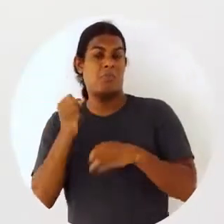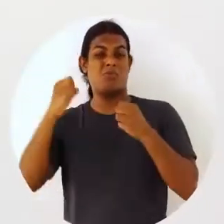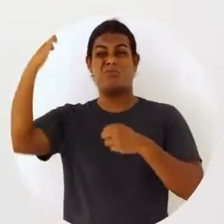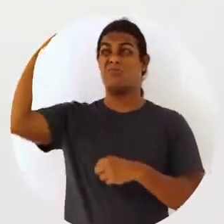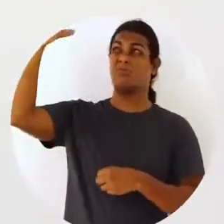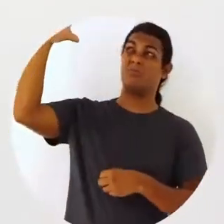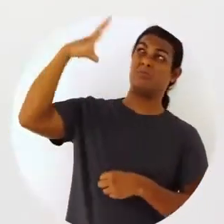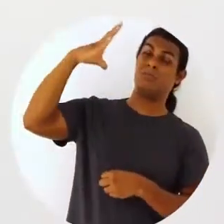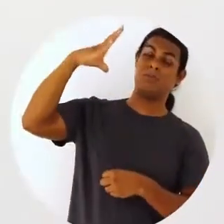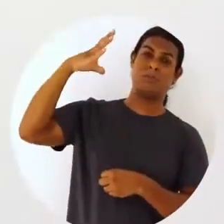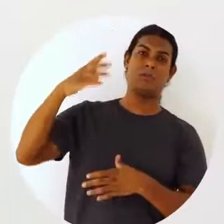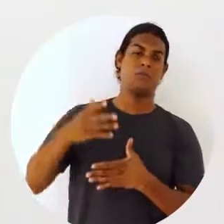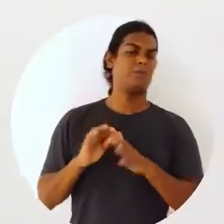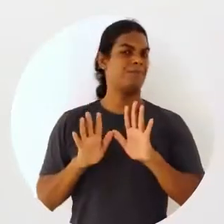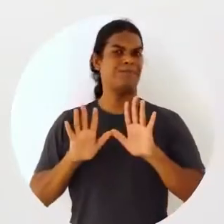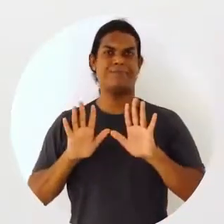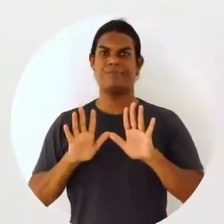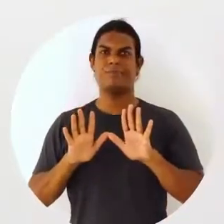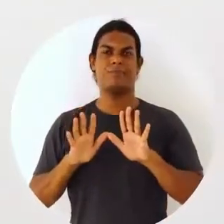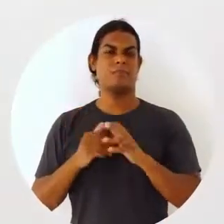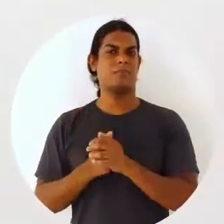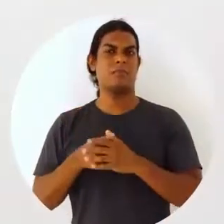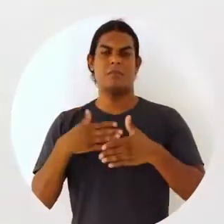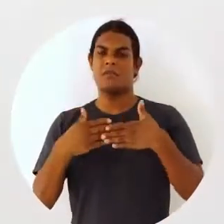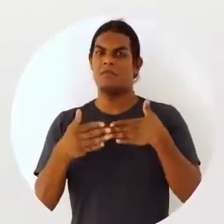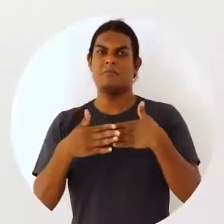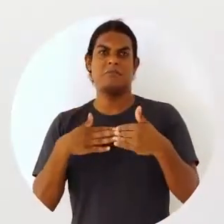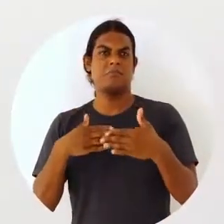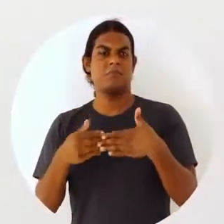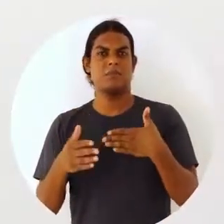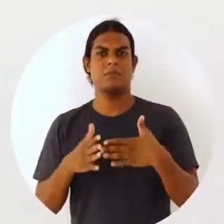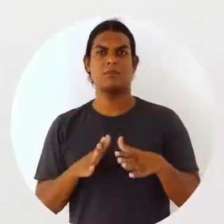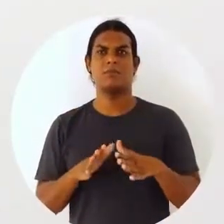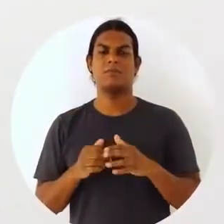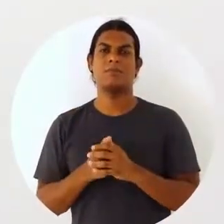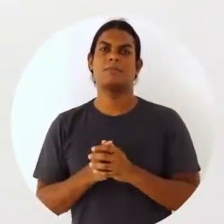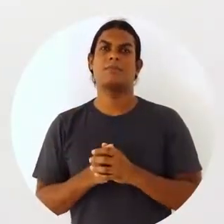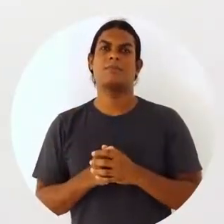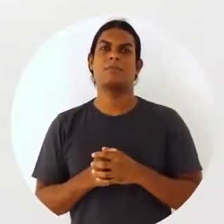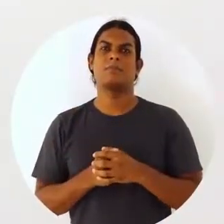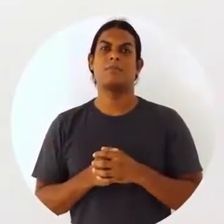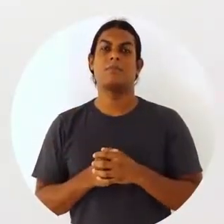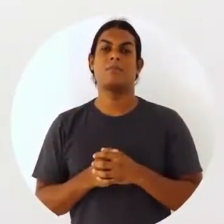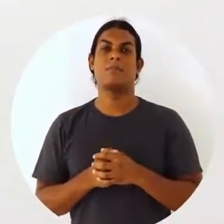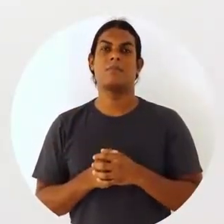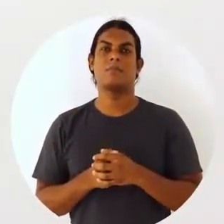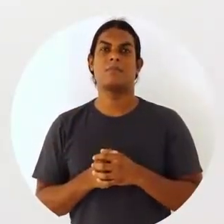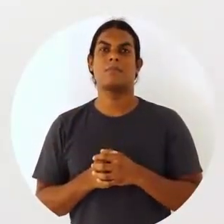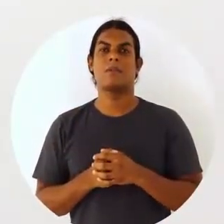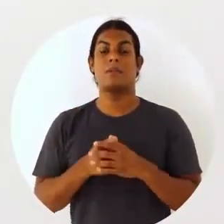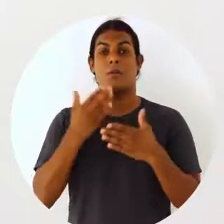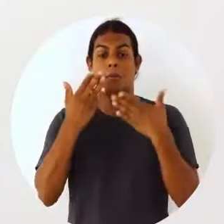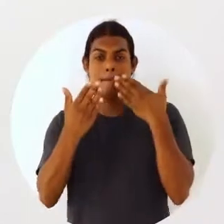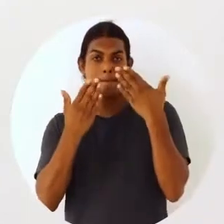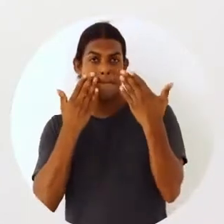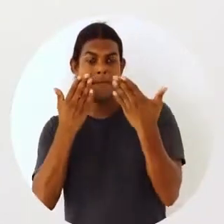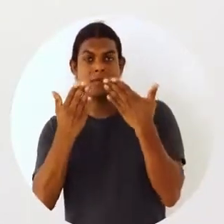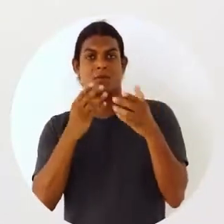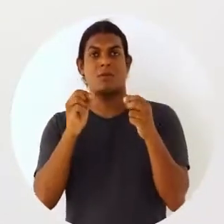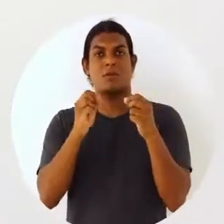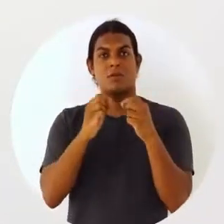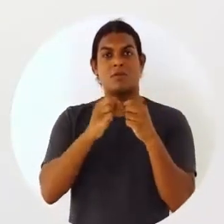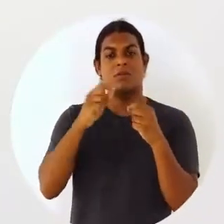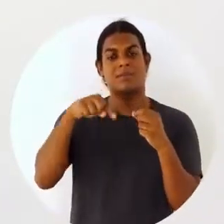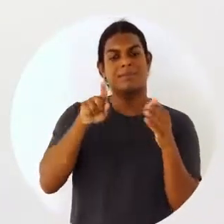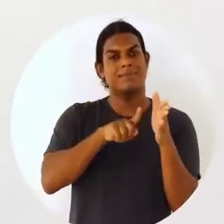ela não era influenciada por essa luminosidade. Então, Elton Maio, um psicólogo industrial que fez parte desses estudos, ele